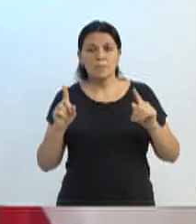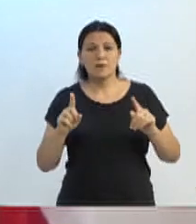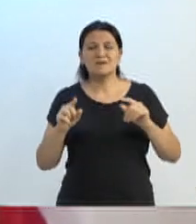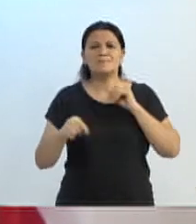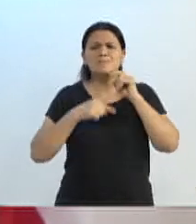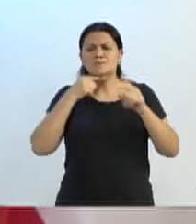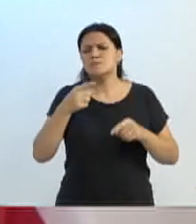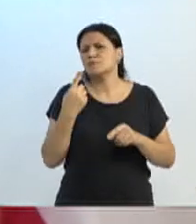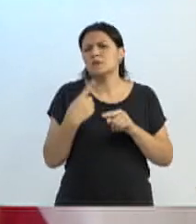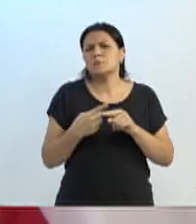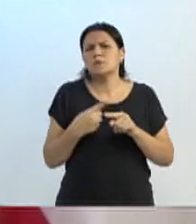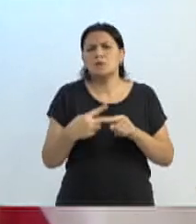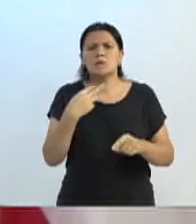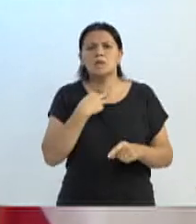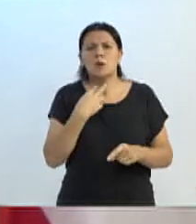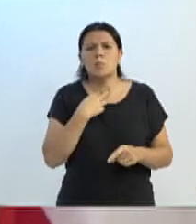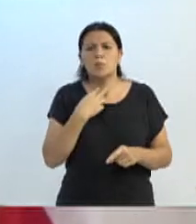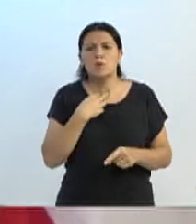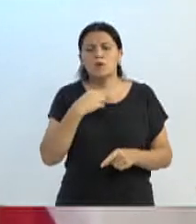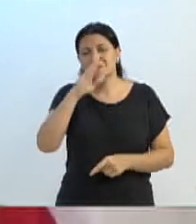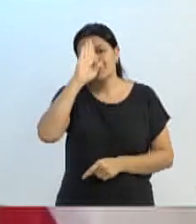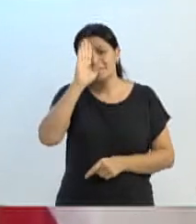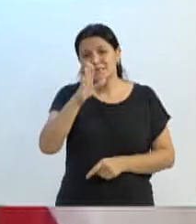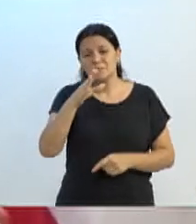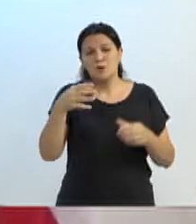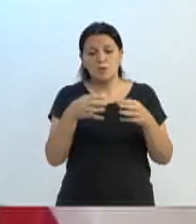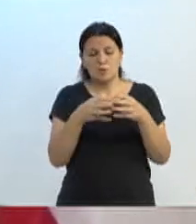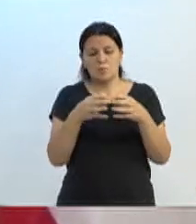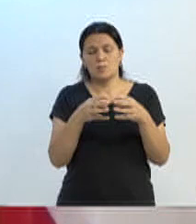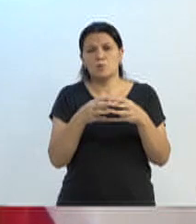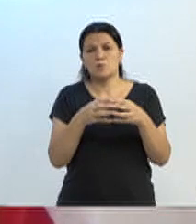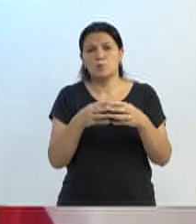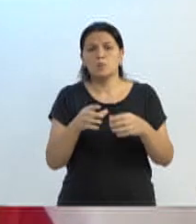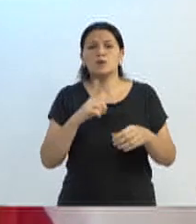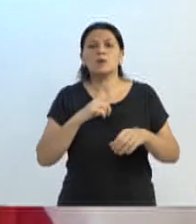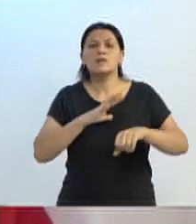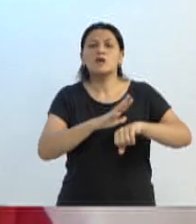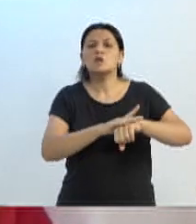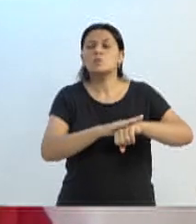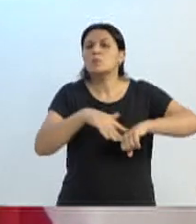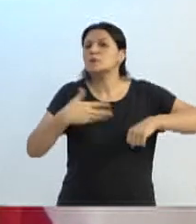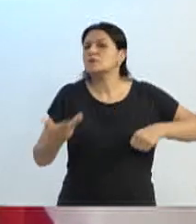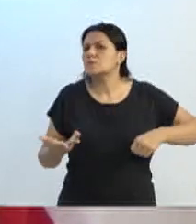foi por que não poderia ser priorizado esse grupo. Então, eu